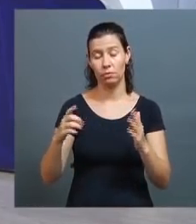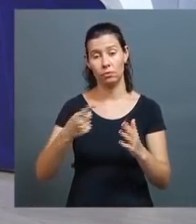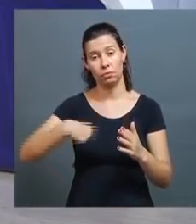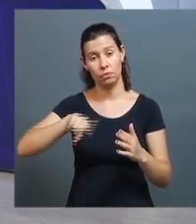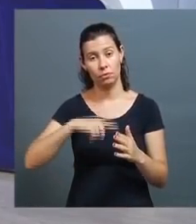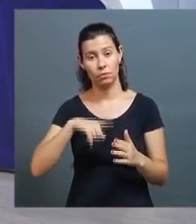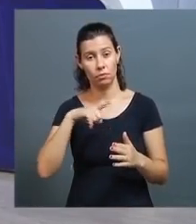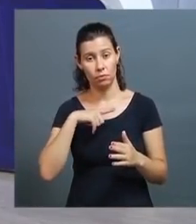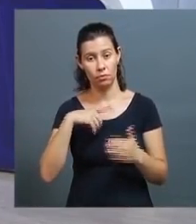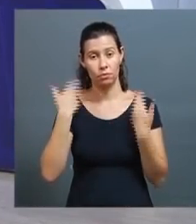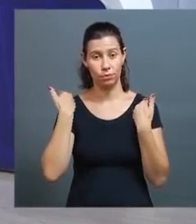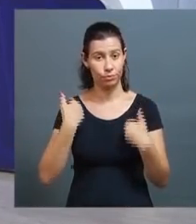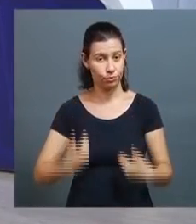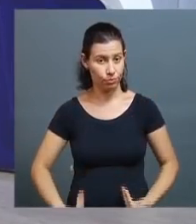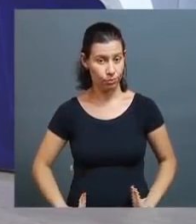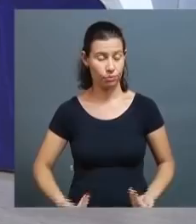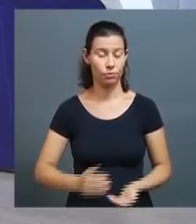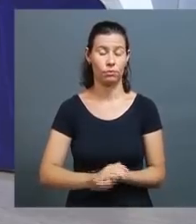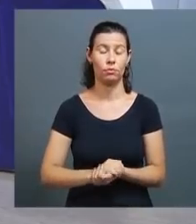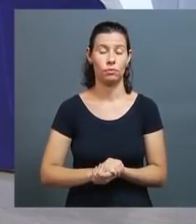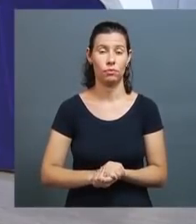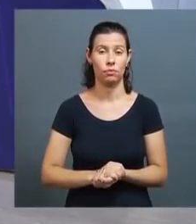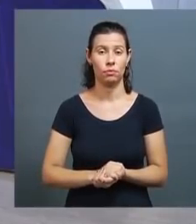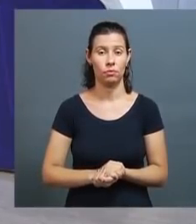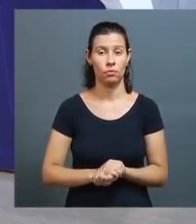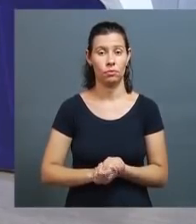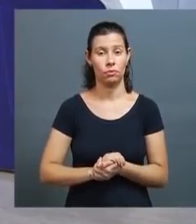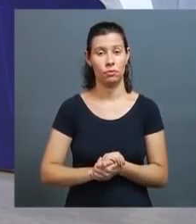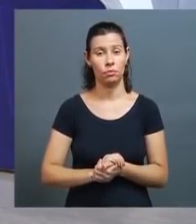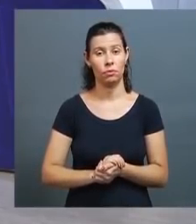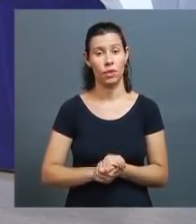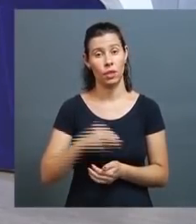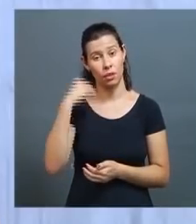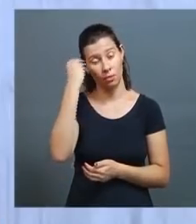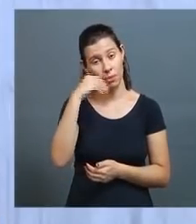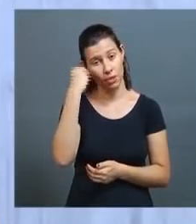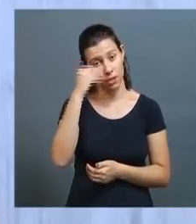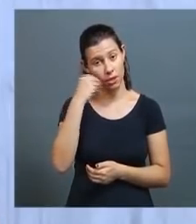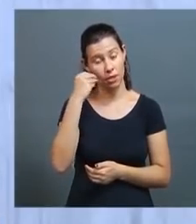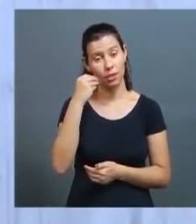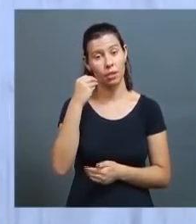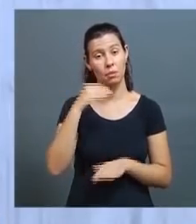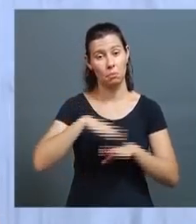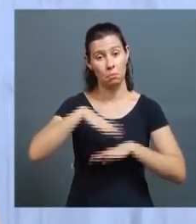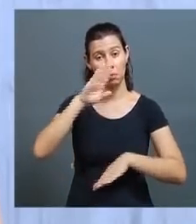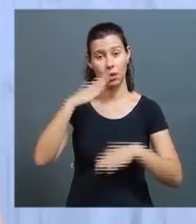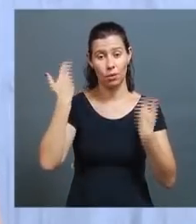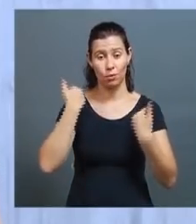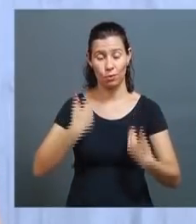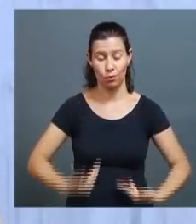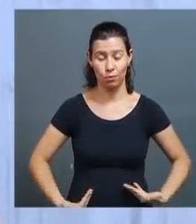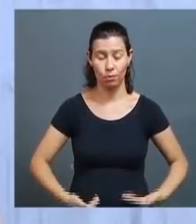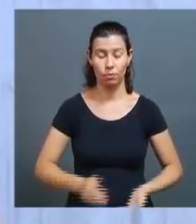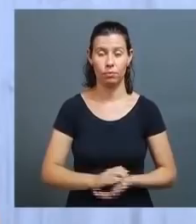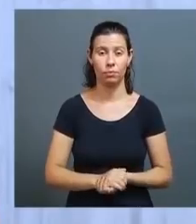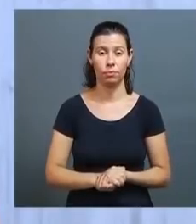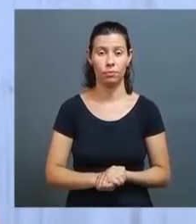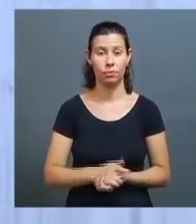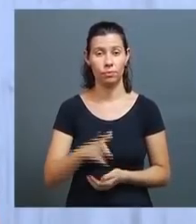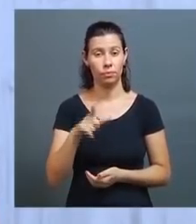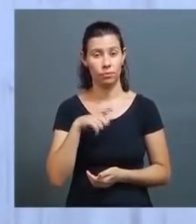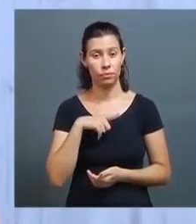as questões orgânicas. Então, eu tenho minha experiência maior seria com as questões orgânicas, né? Então, nós